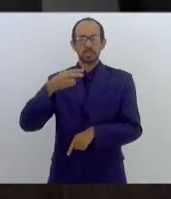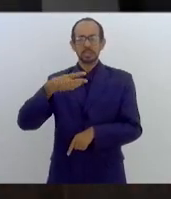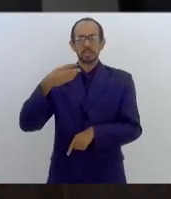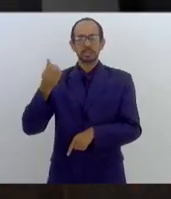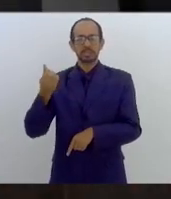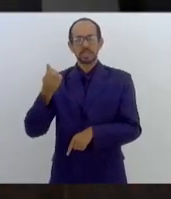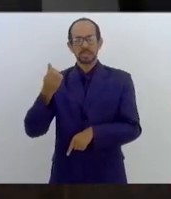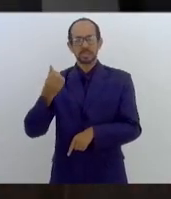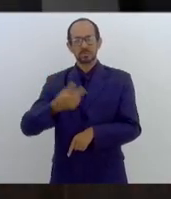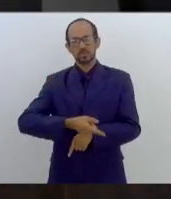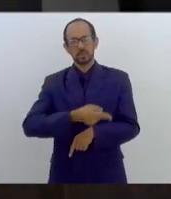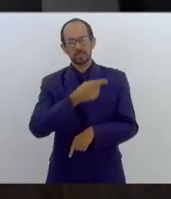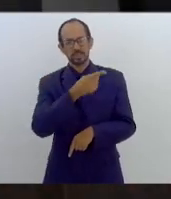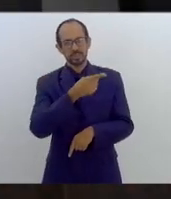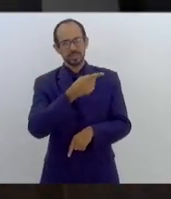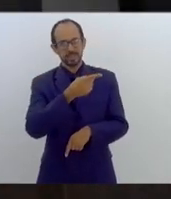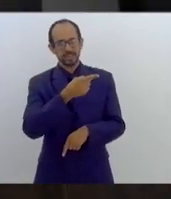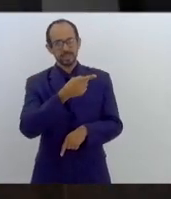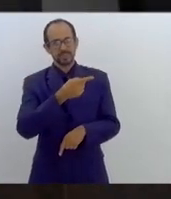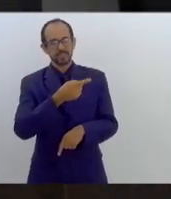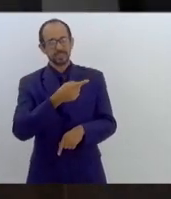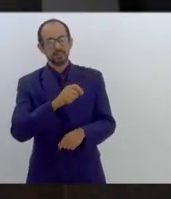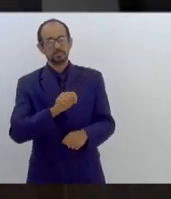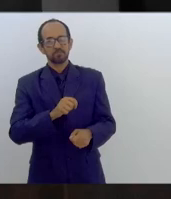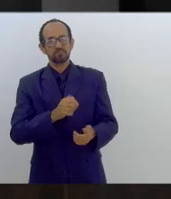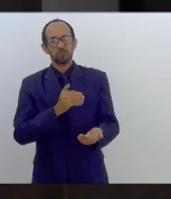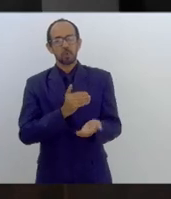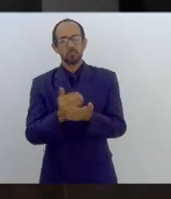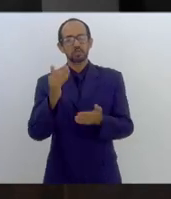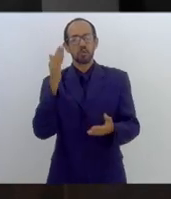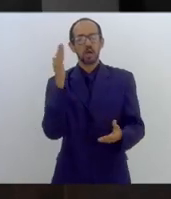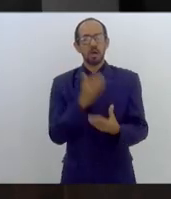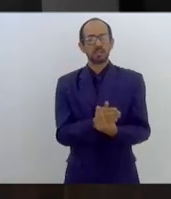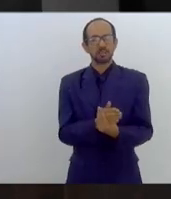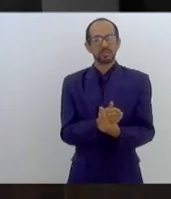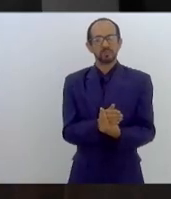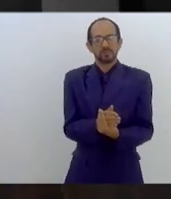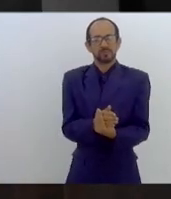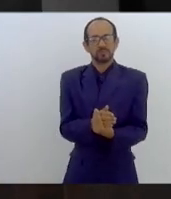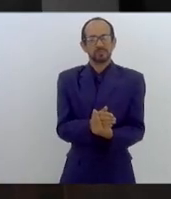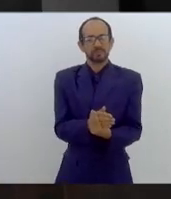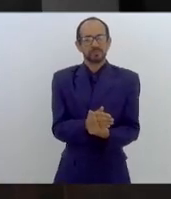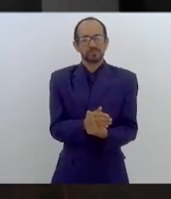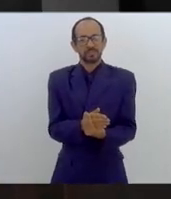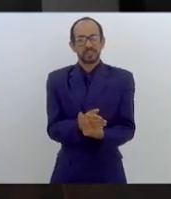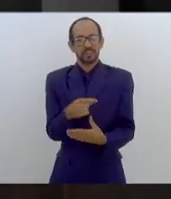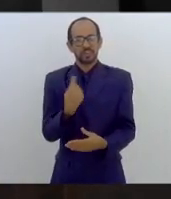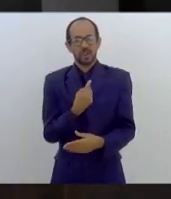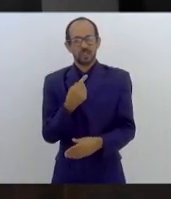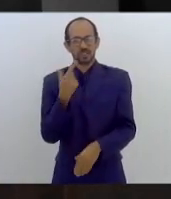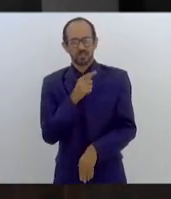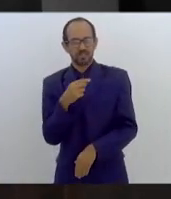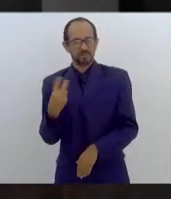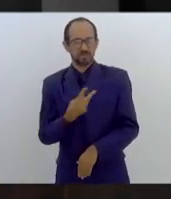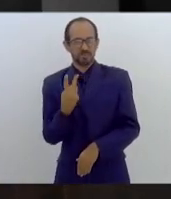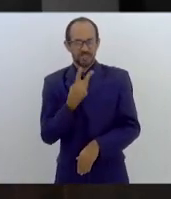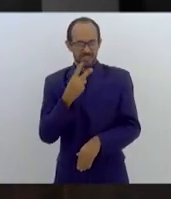2 horas e 36 minutos, Vossa Excelência protocolou a ação no mesmo dia, e mais uma vez, vitorioso.